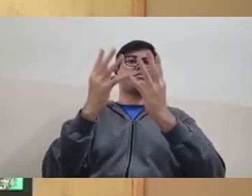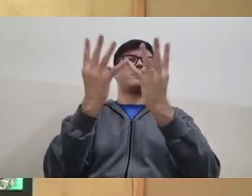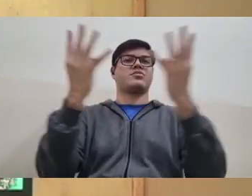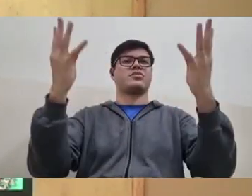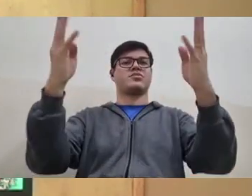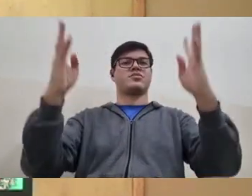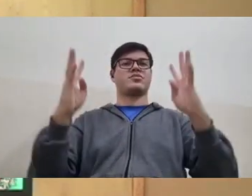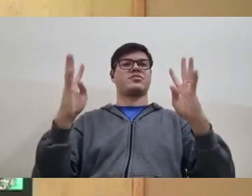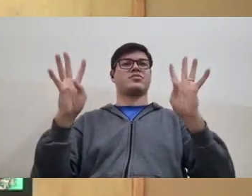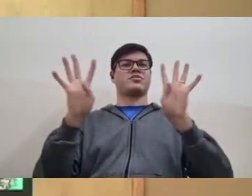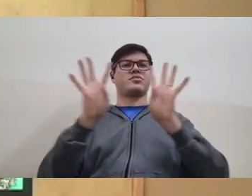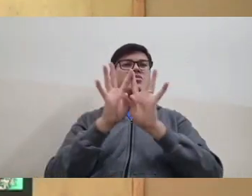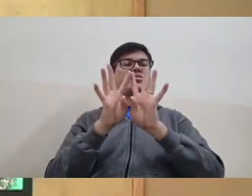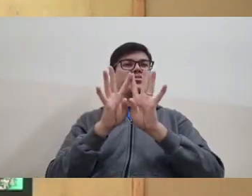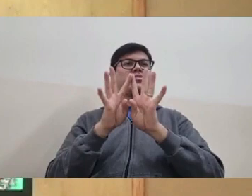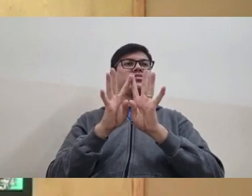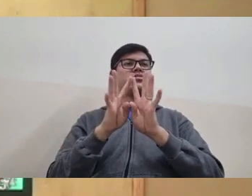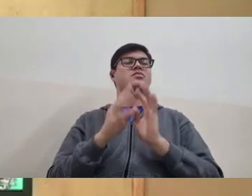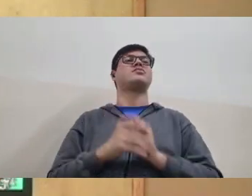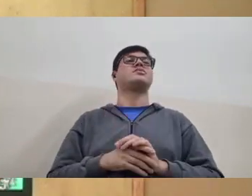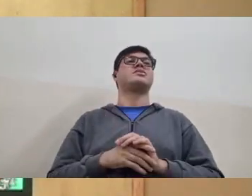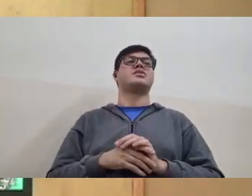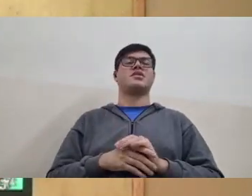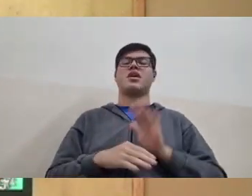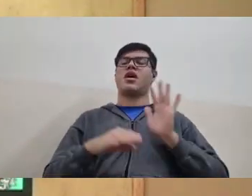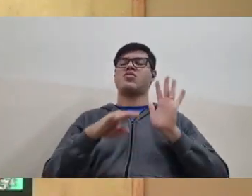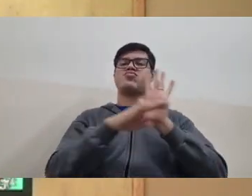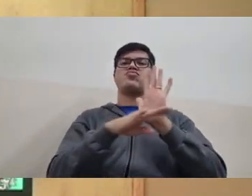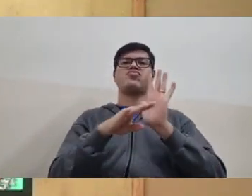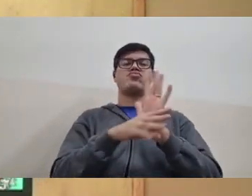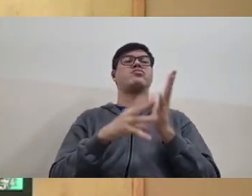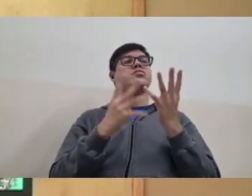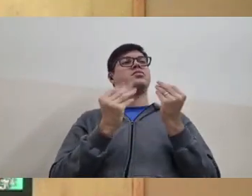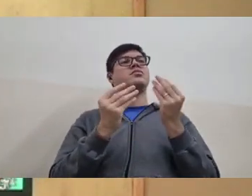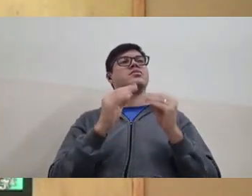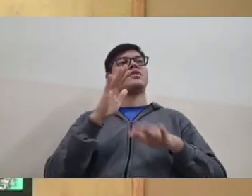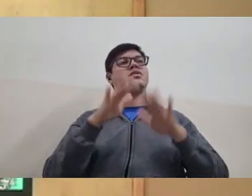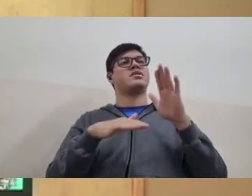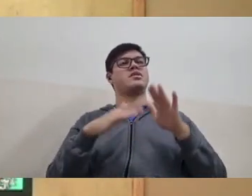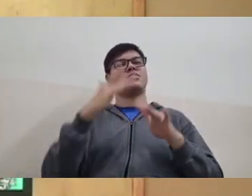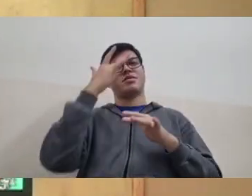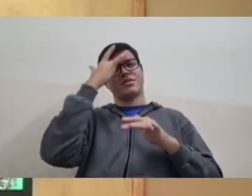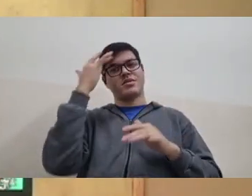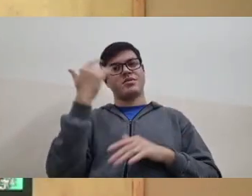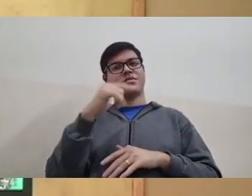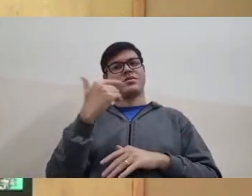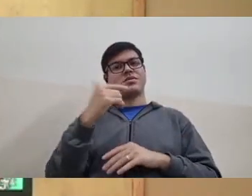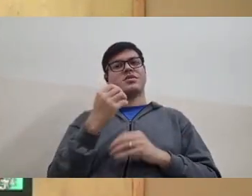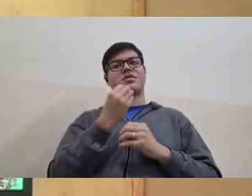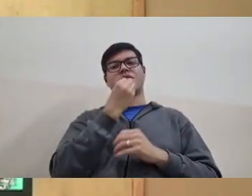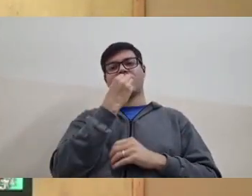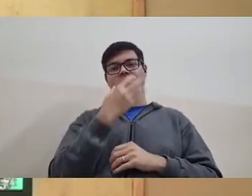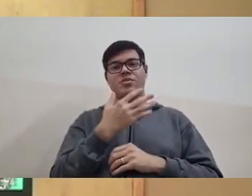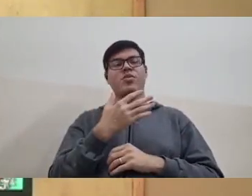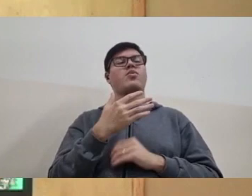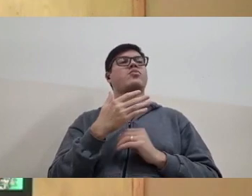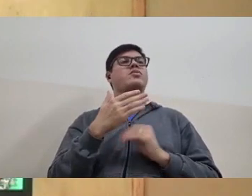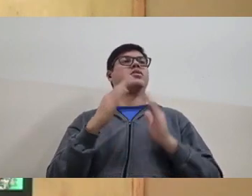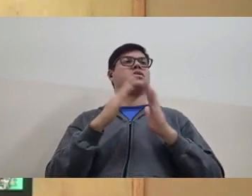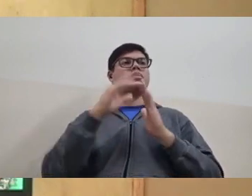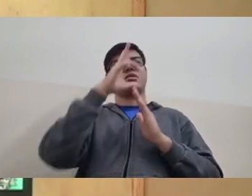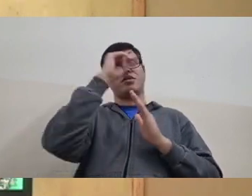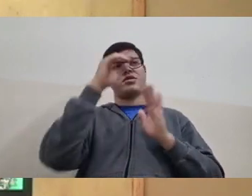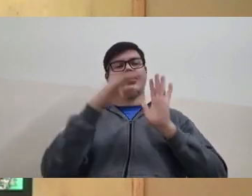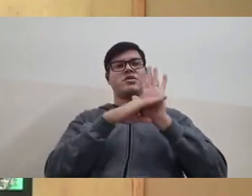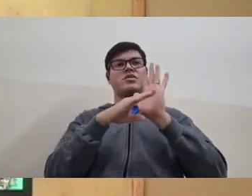para gradear, para fazer encanteirar. Ajuda, né? Nossa, ajuda muito. Para quem não tem o implemento, poder contar com esse